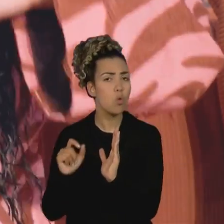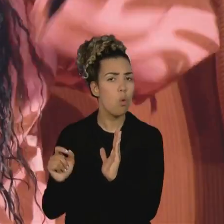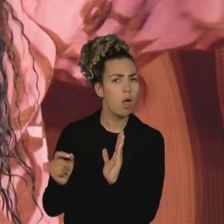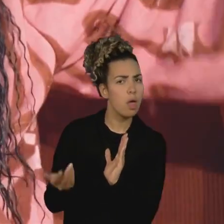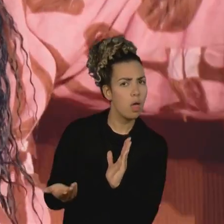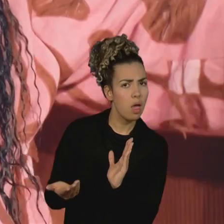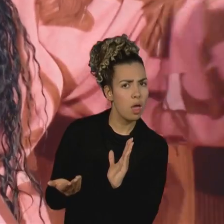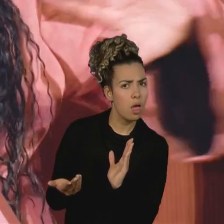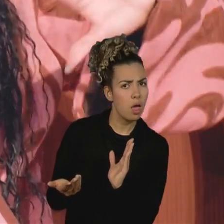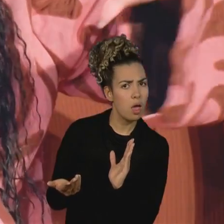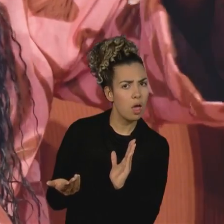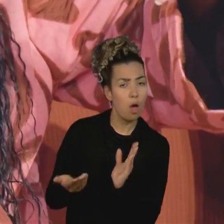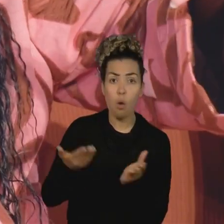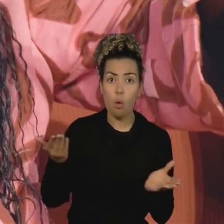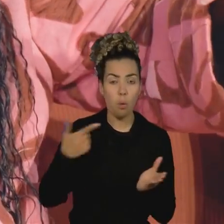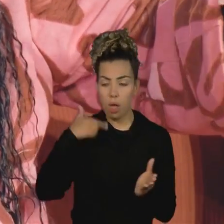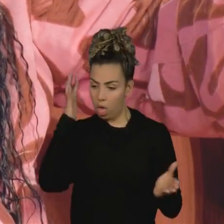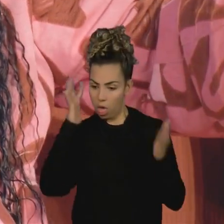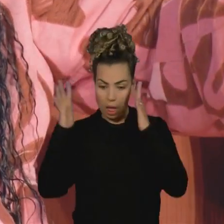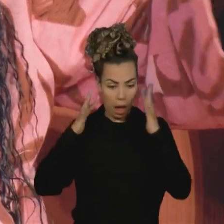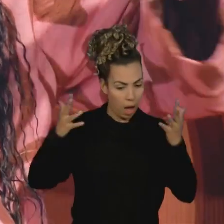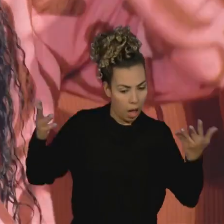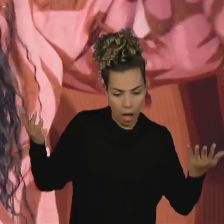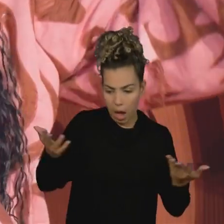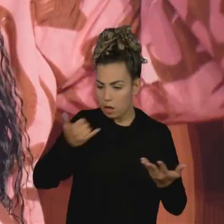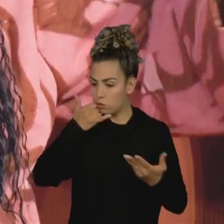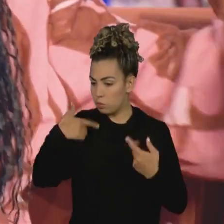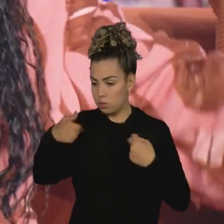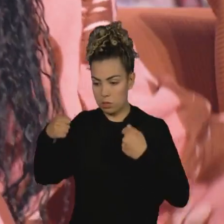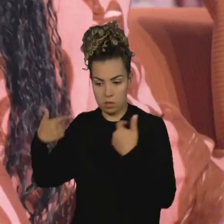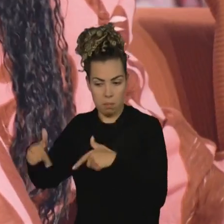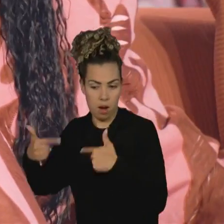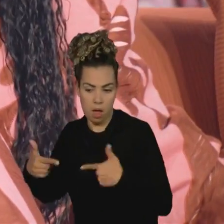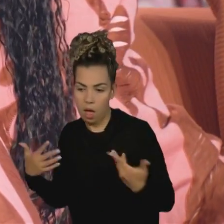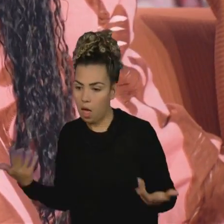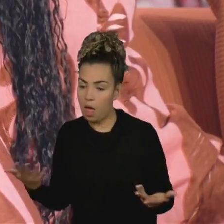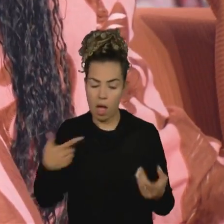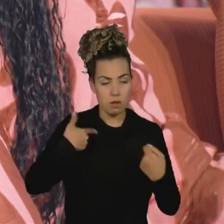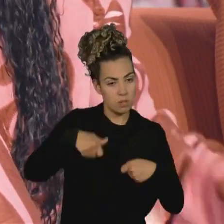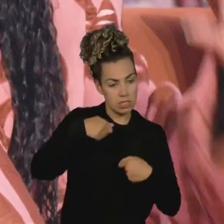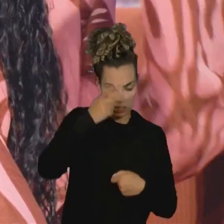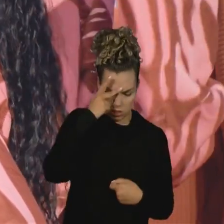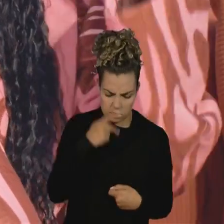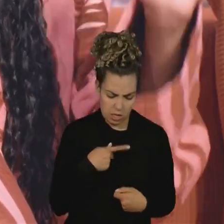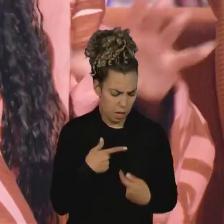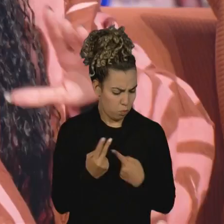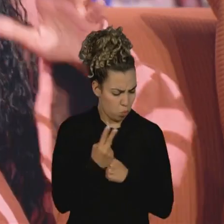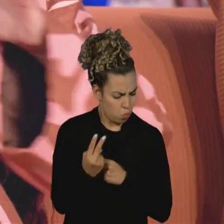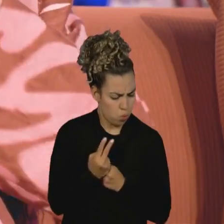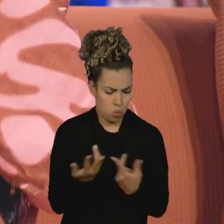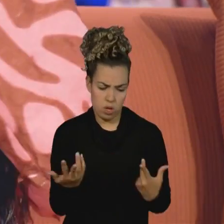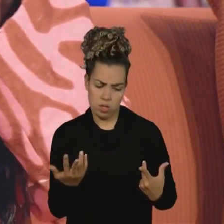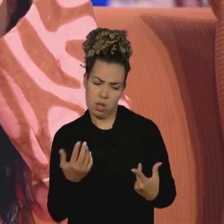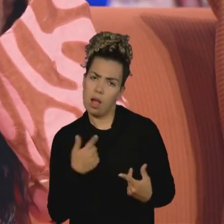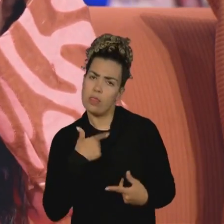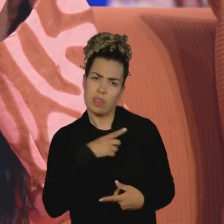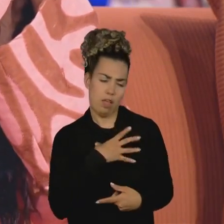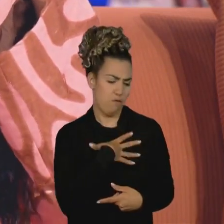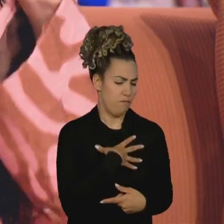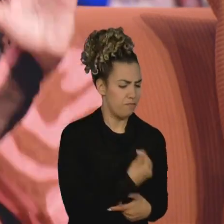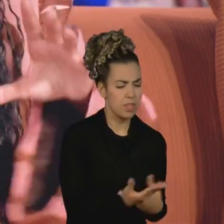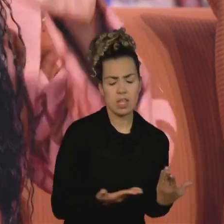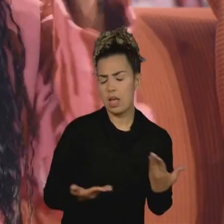preciso trabalhar, eu preciso resolver minha vida, eu preciso de um tempo para mim, eu sou mulher, eu sou pai, eu preciso me livrar um pouco